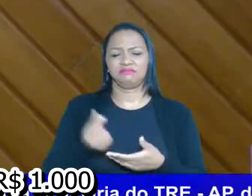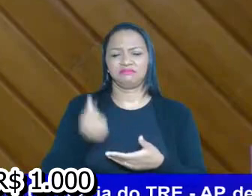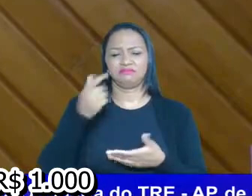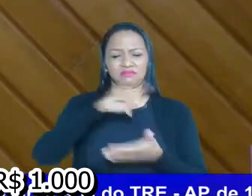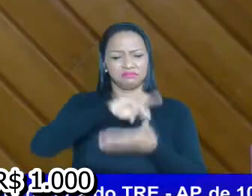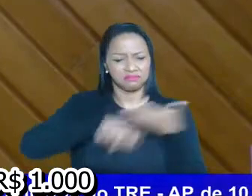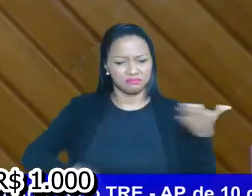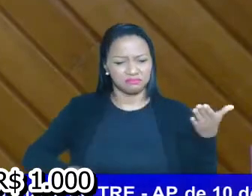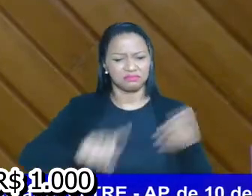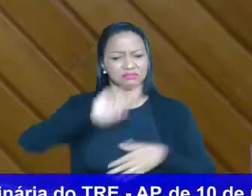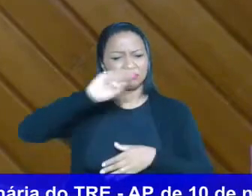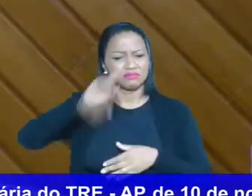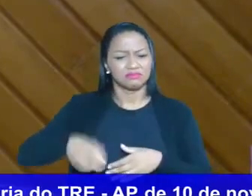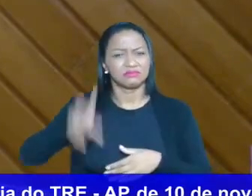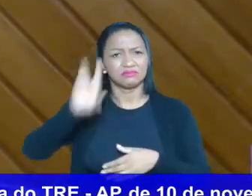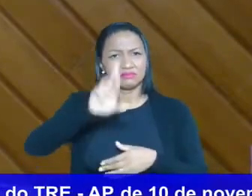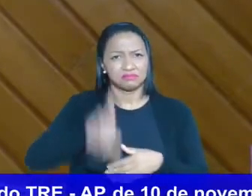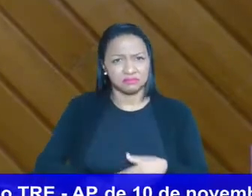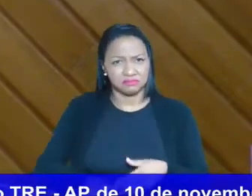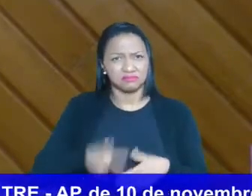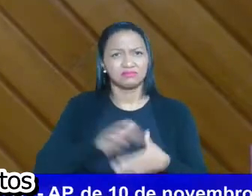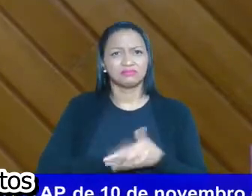uma receita de R$1.000,